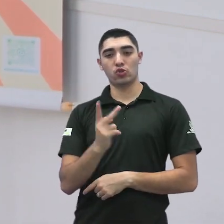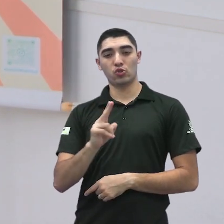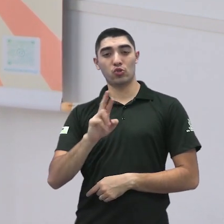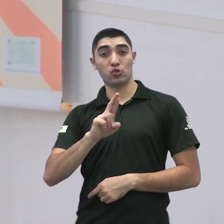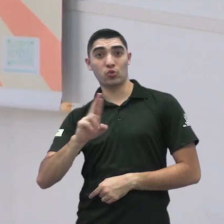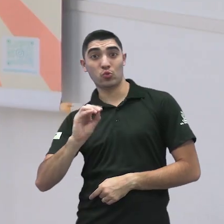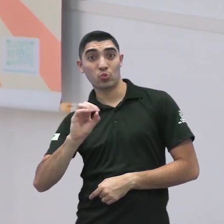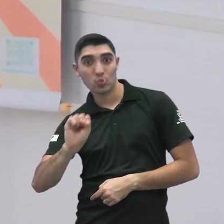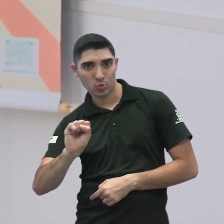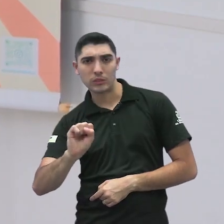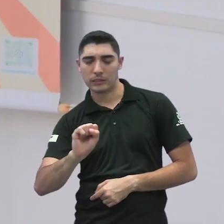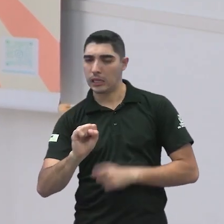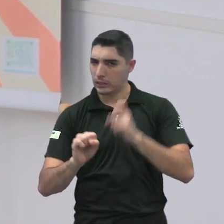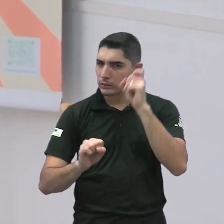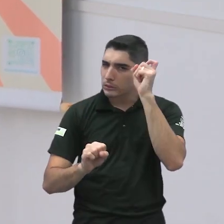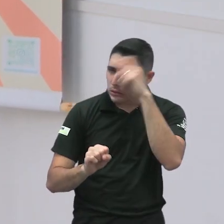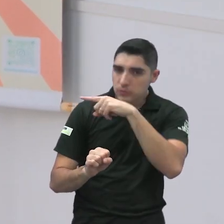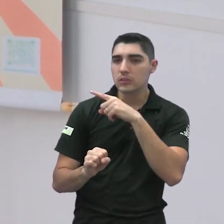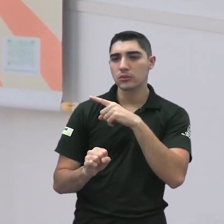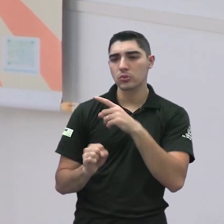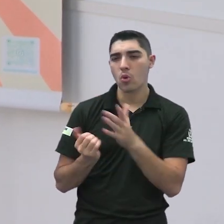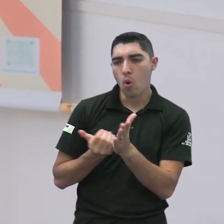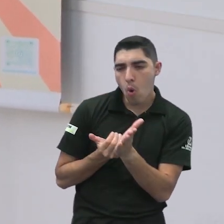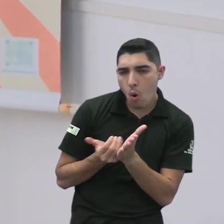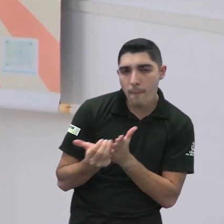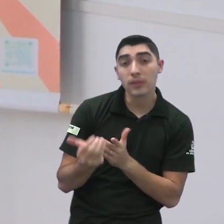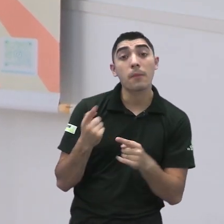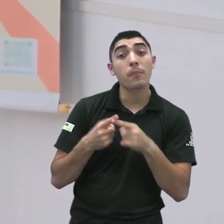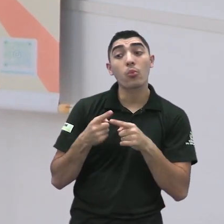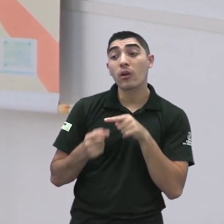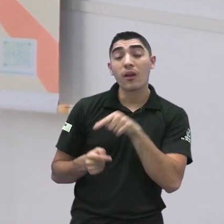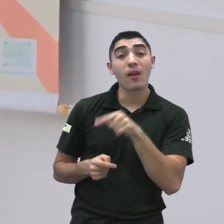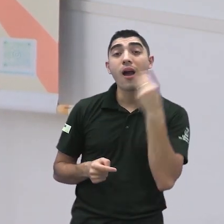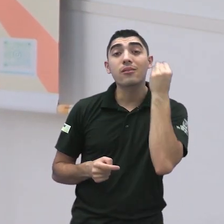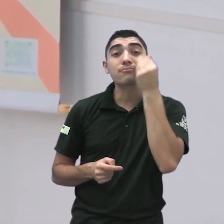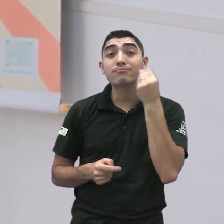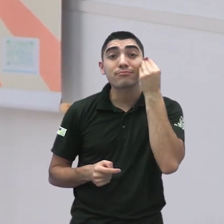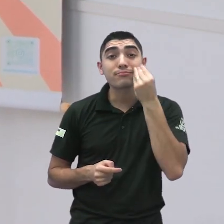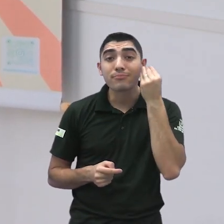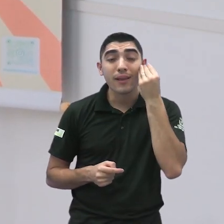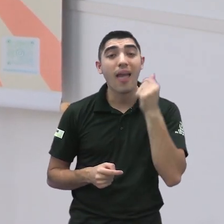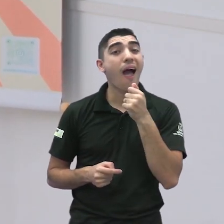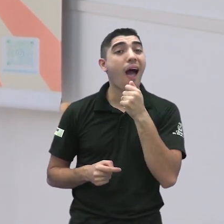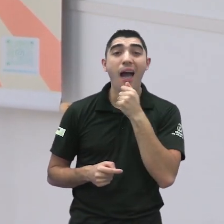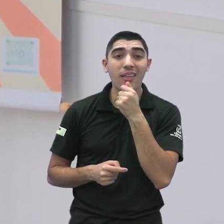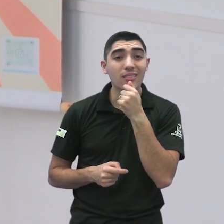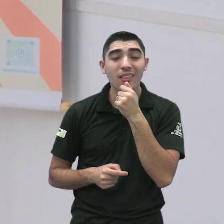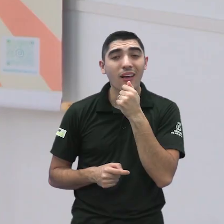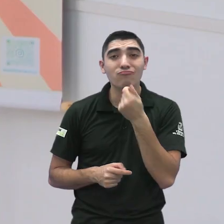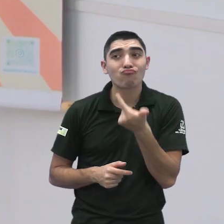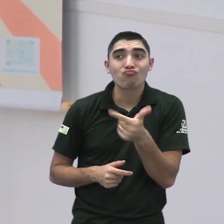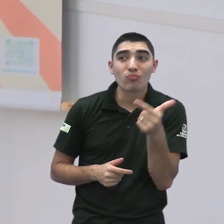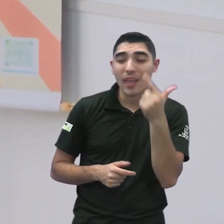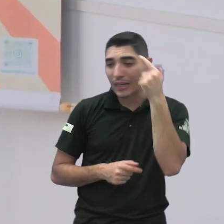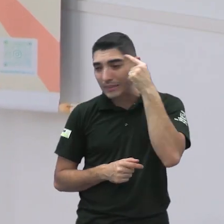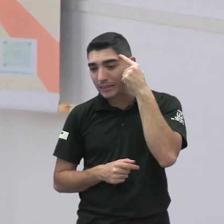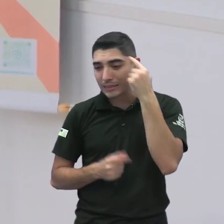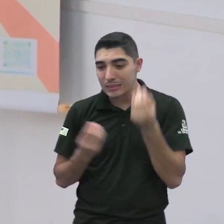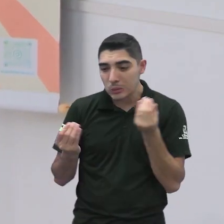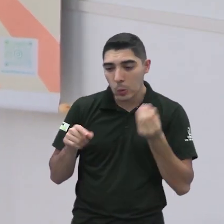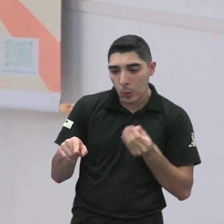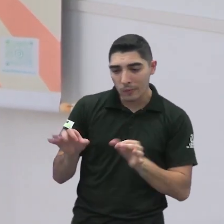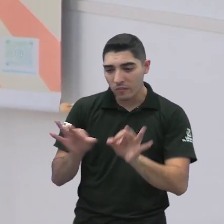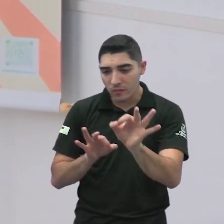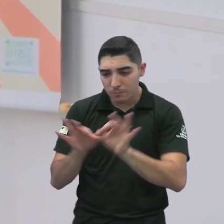churros veio assim no momento certo. Foi difícil de princípio? Foi, porque era uma coisa que a gente não tinha